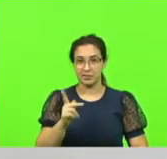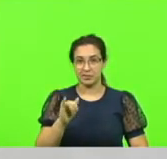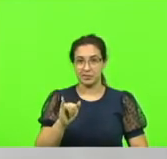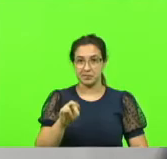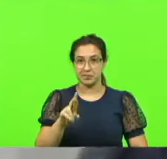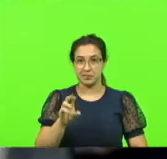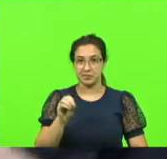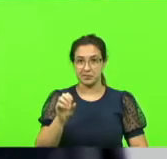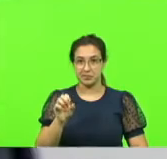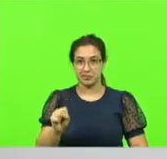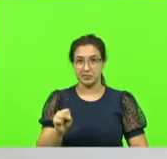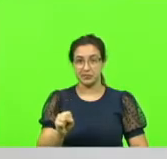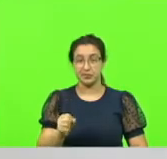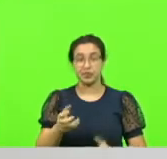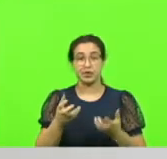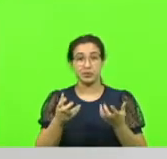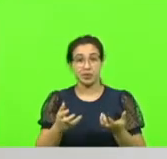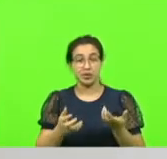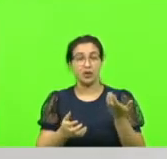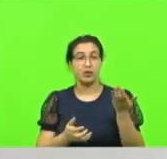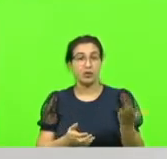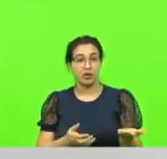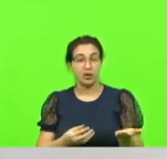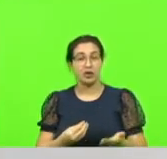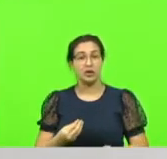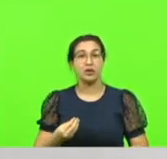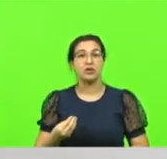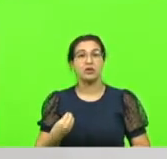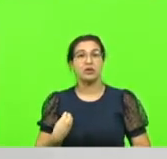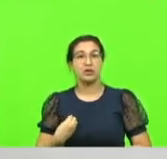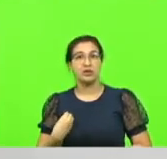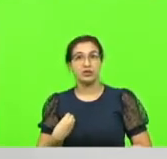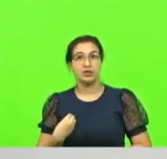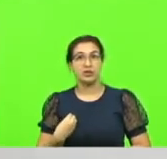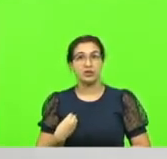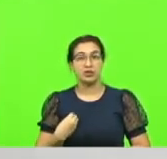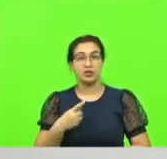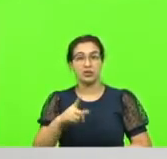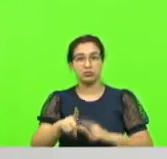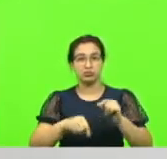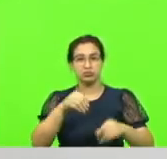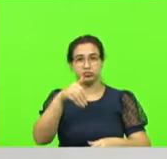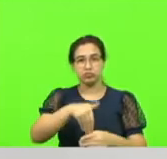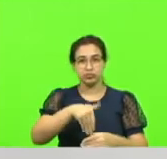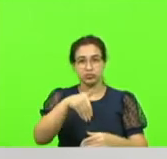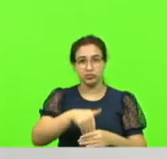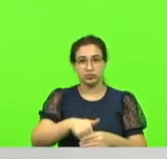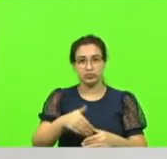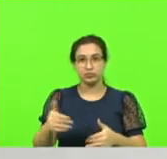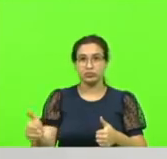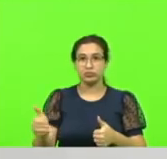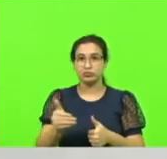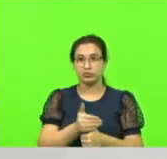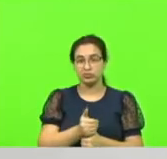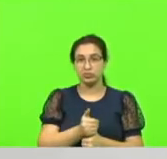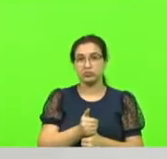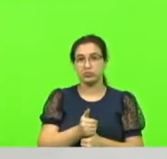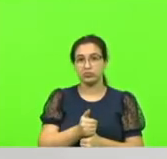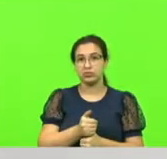Quem não queria, naquele momento em que nós estávamos vivendo a eleição e a posse ainda do presidente